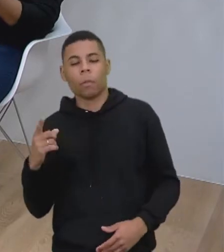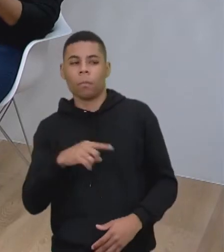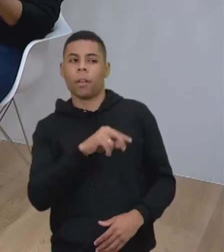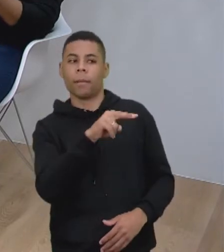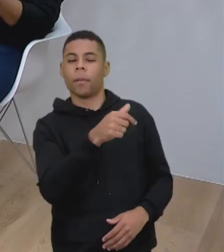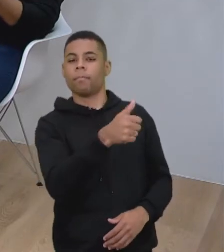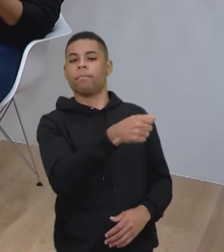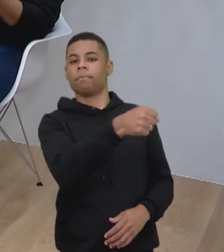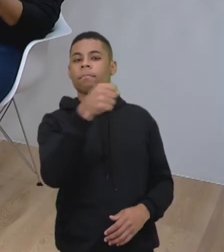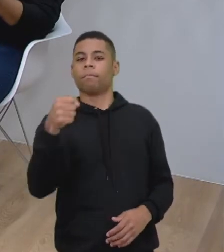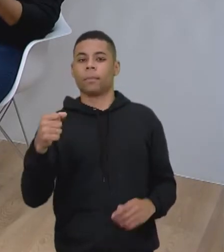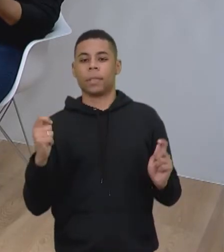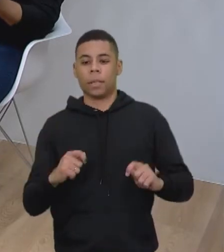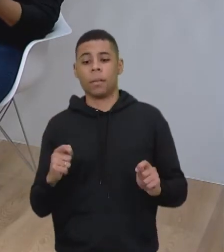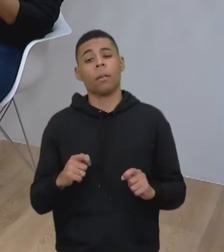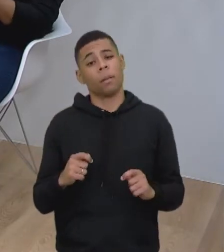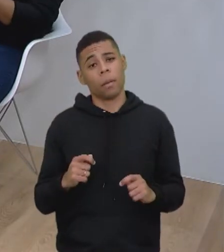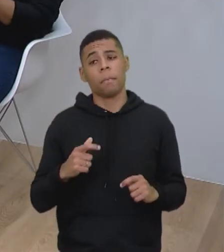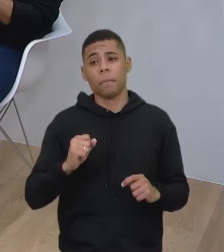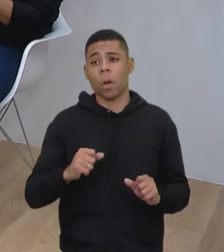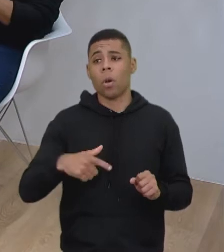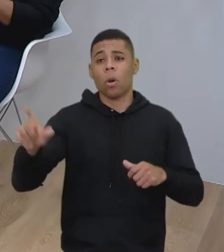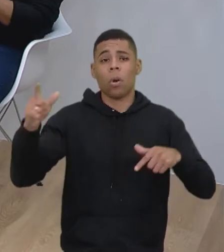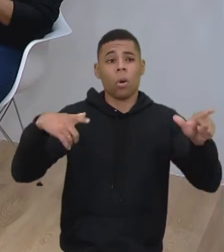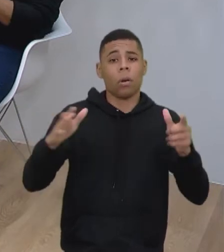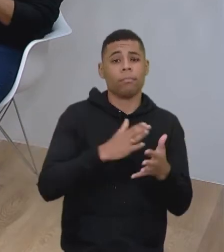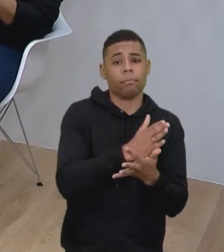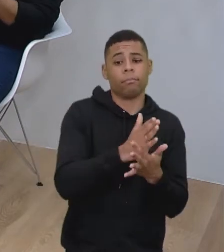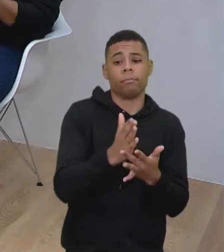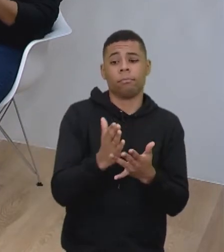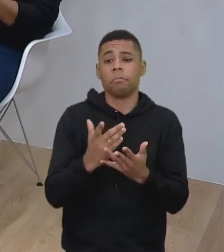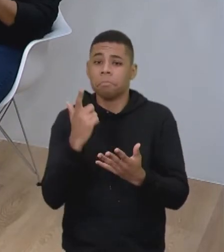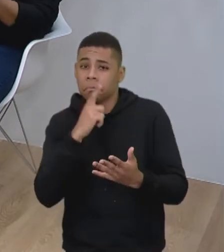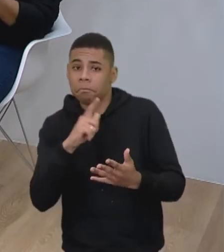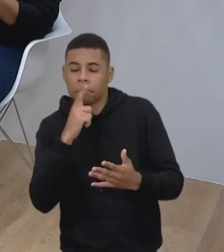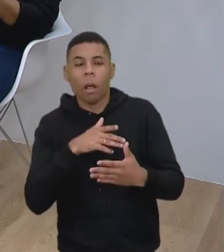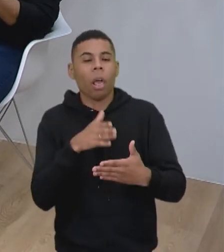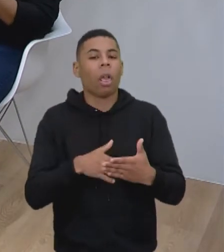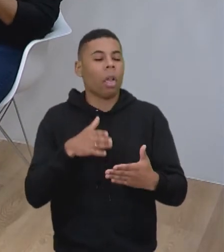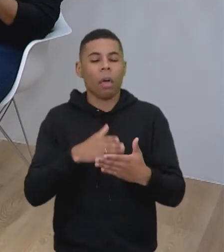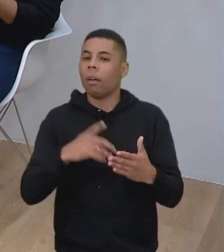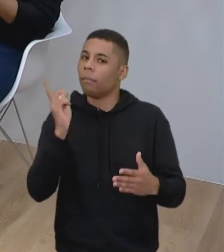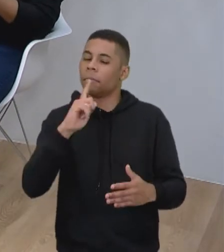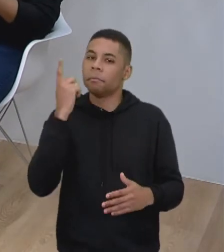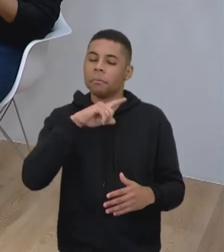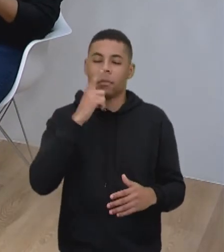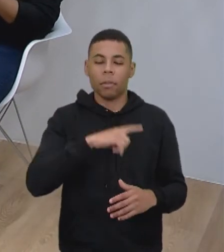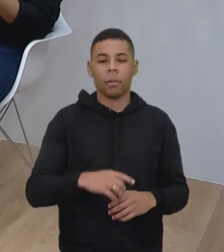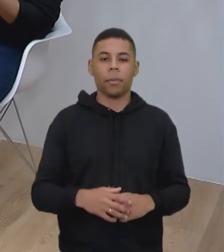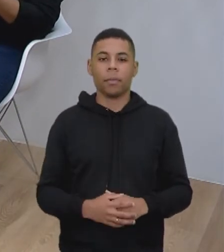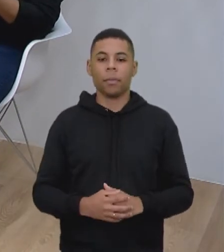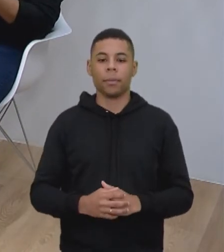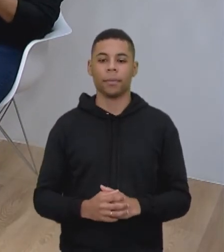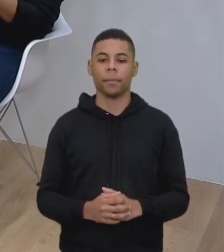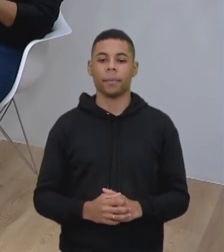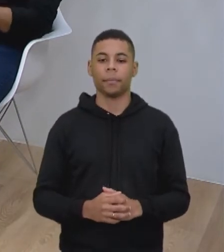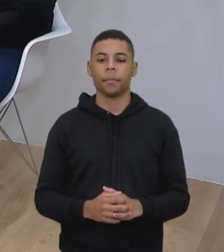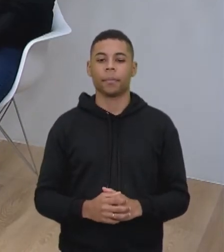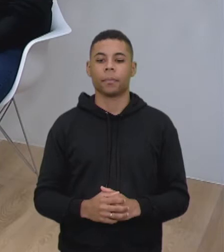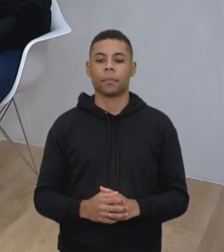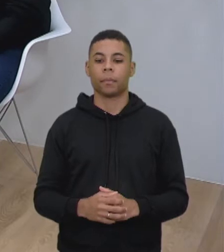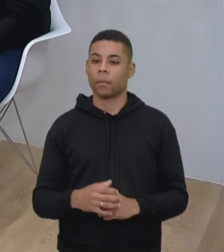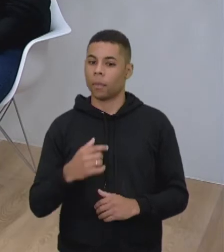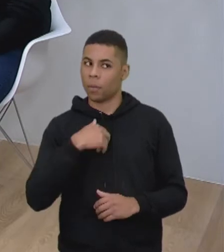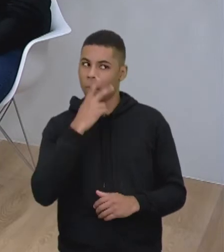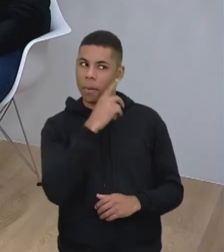e acabam criando possibilidades de mudar um pouquinho esse status quo aí que a gente já estava acostumado. Não sei se eu respondi o